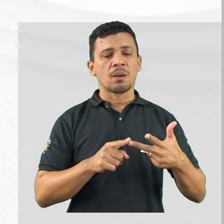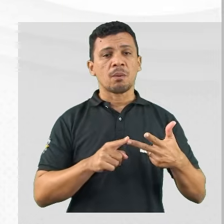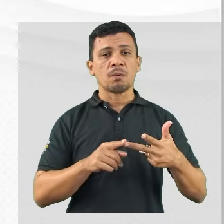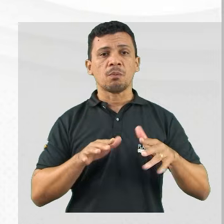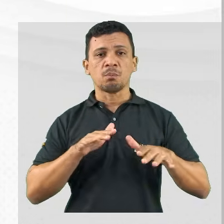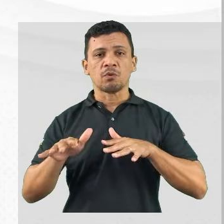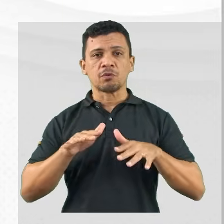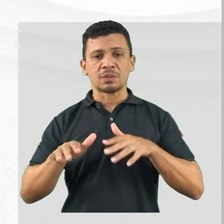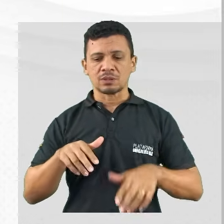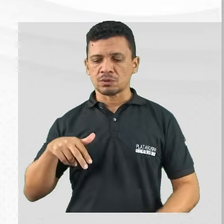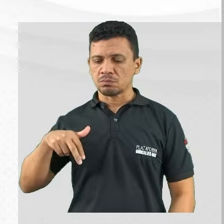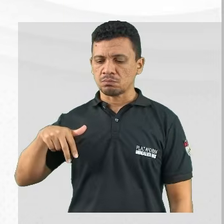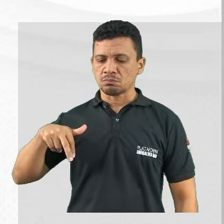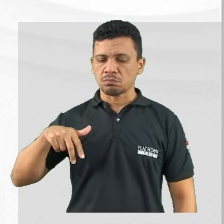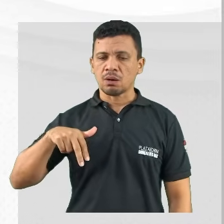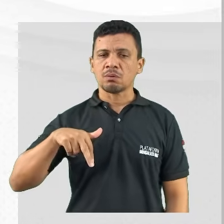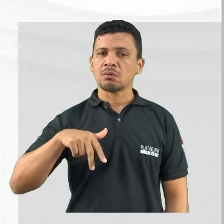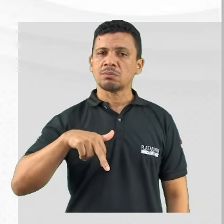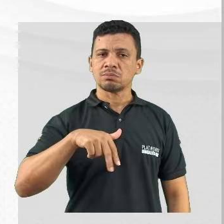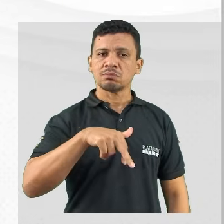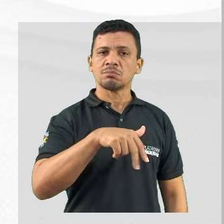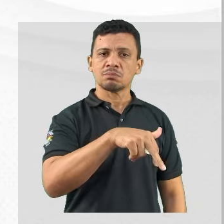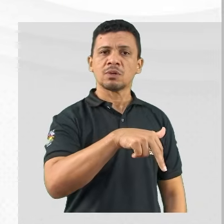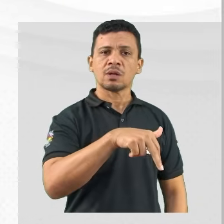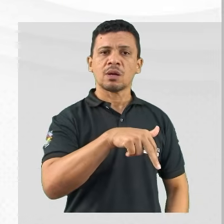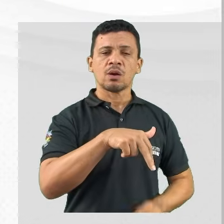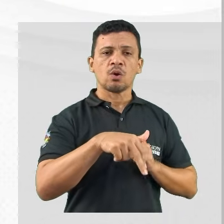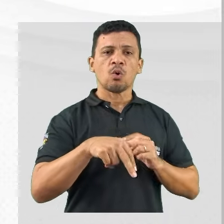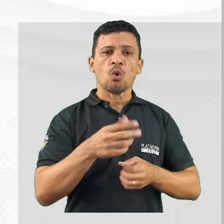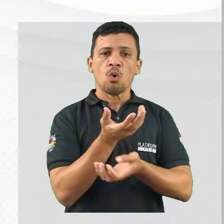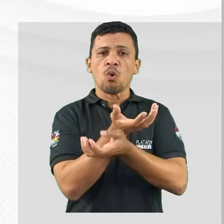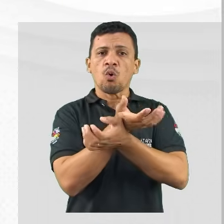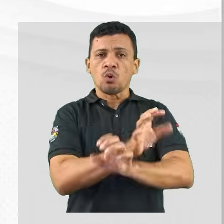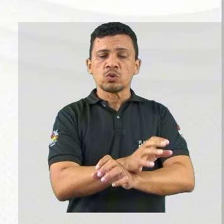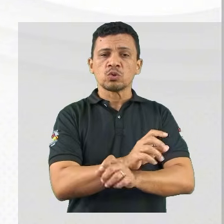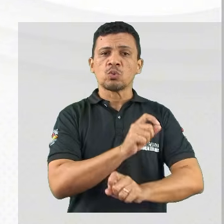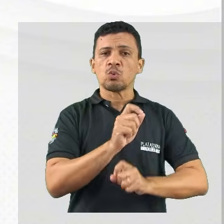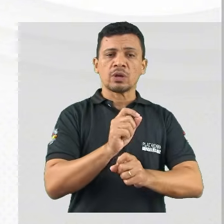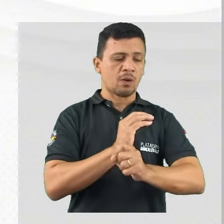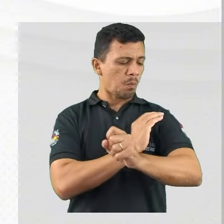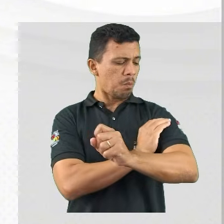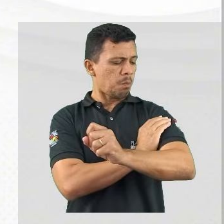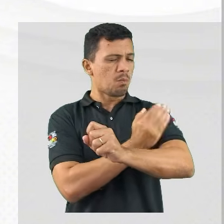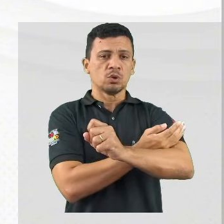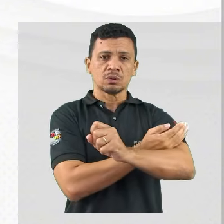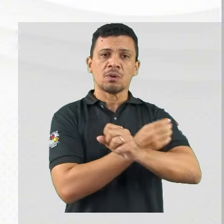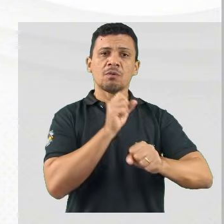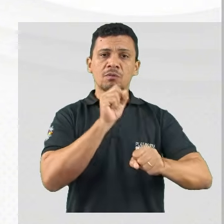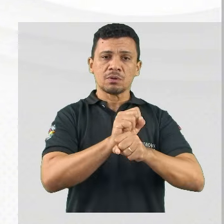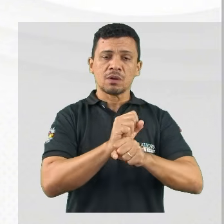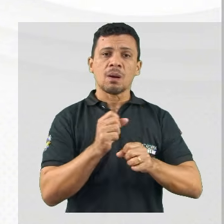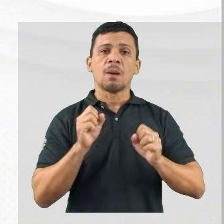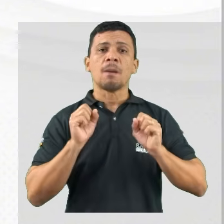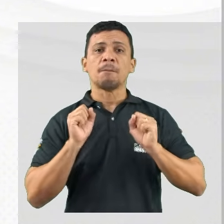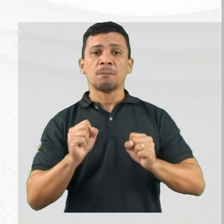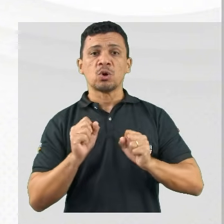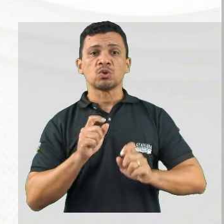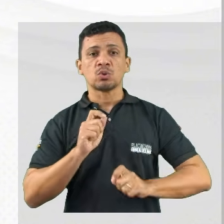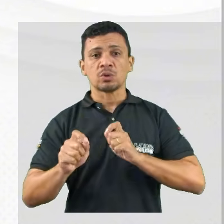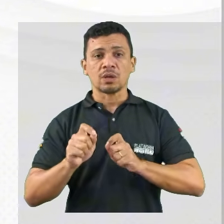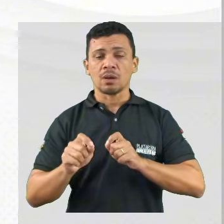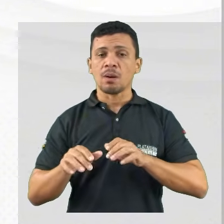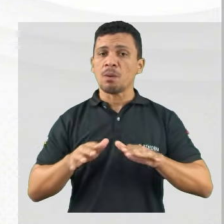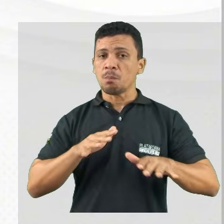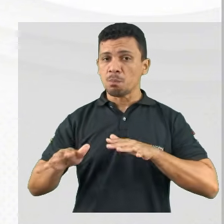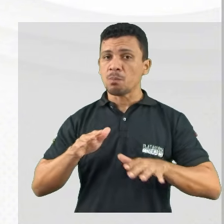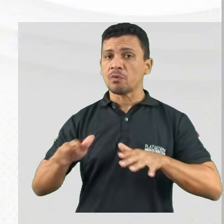tá? Os ossos eles vão servir como um eixo para que os músculos se fixem e possam contrair, puxando esse osso para que tenha